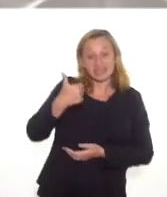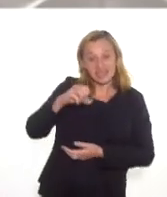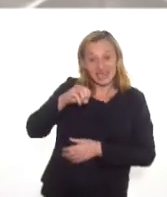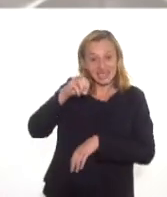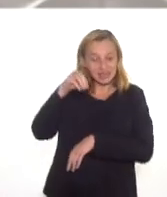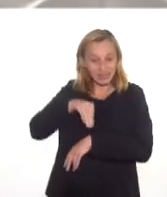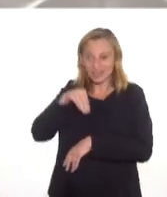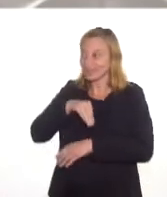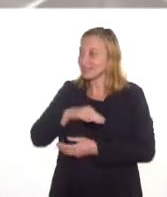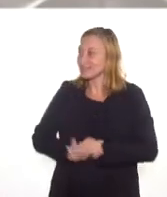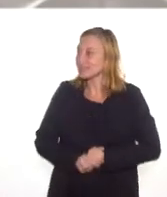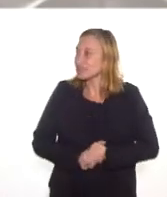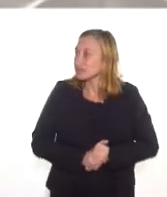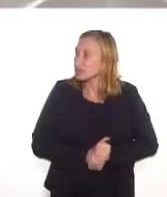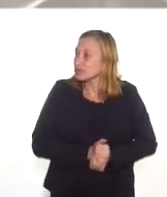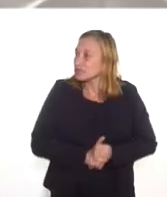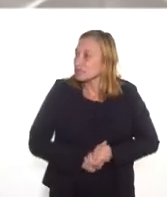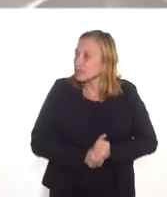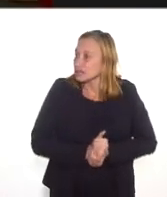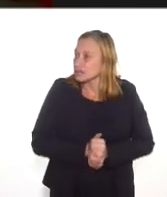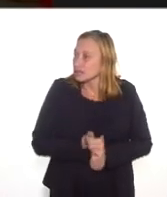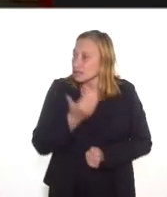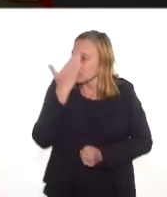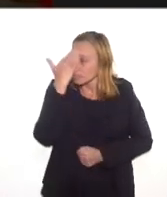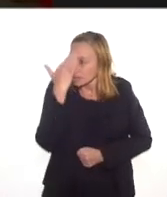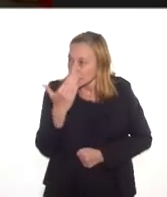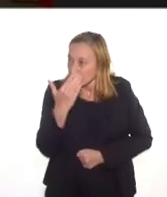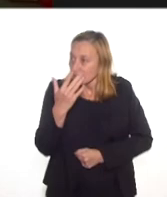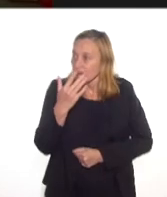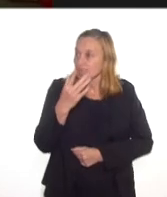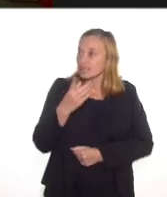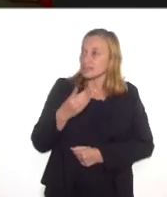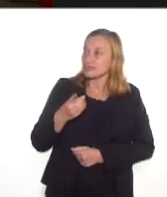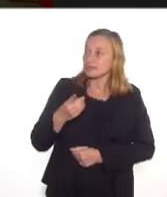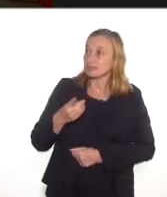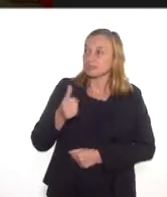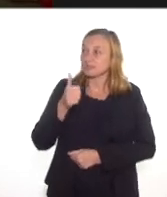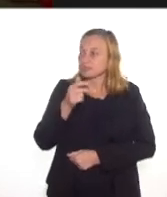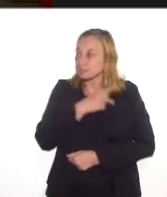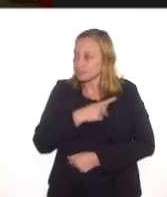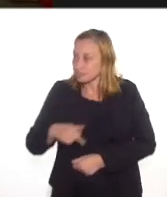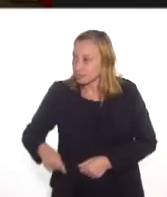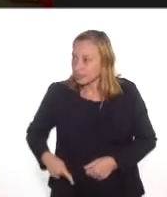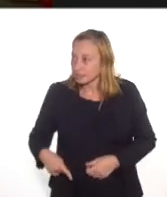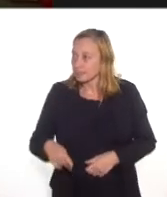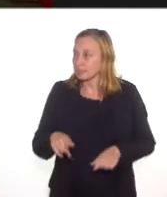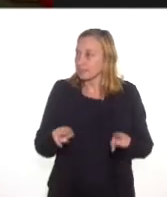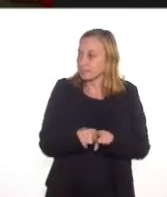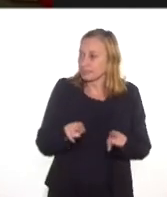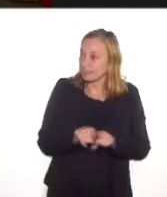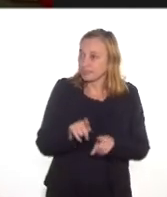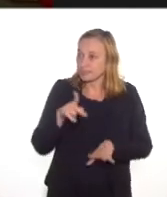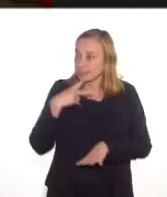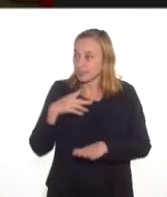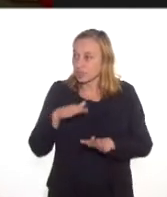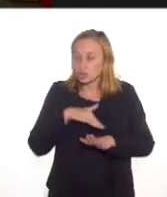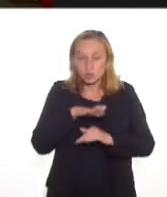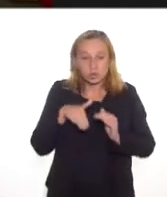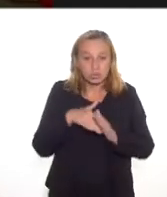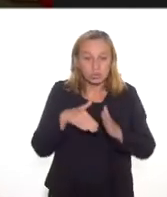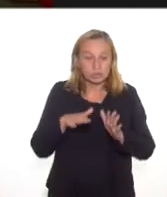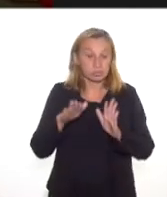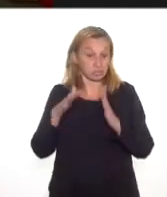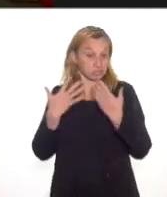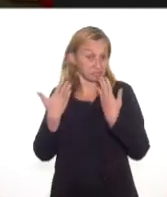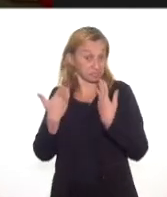10 minutos. Muito obrigada, senhora presidenta. Também faço aqui toda uma saudação à